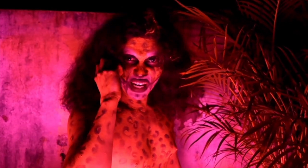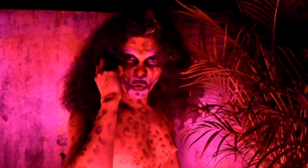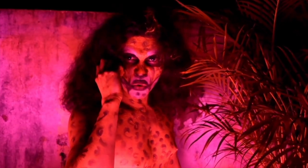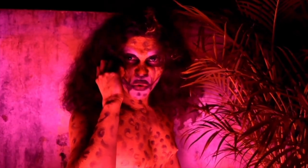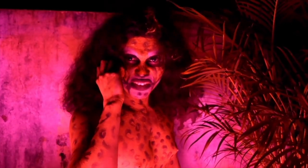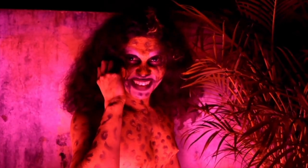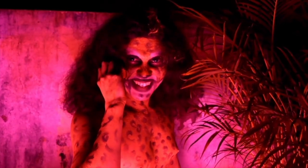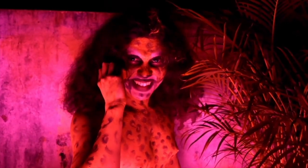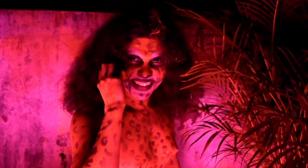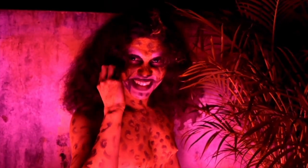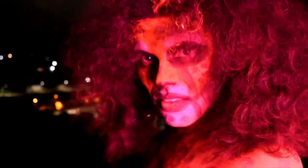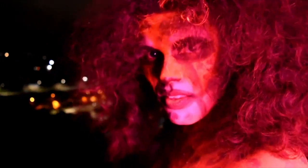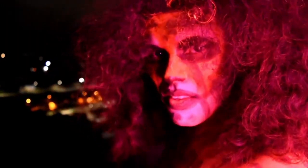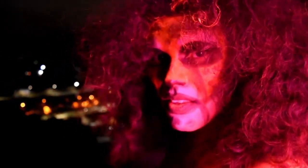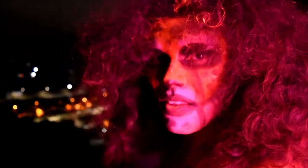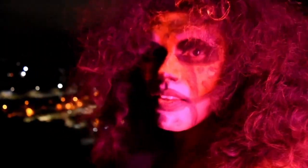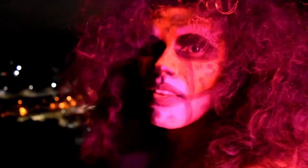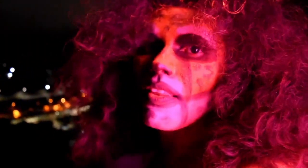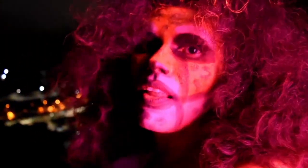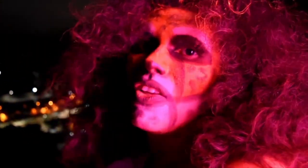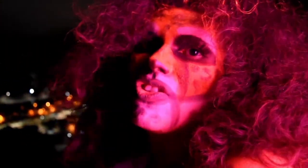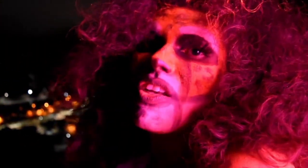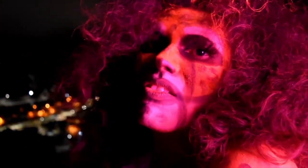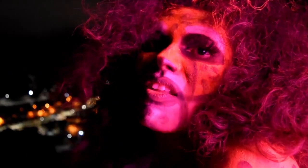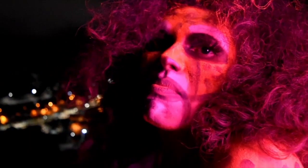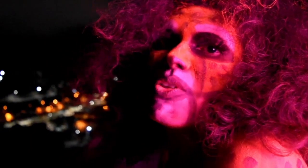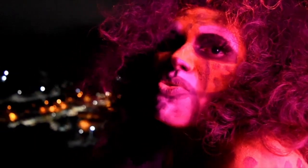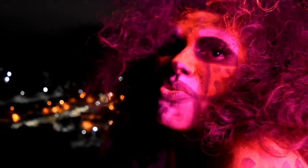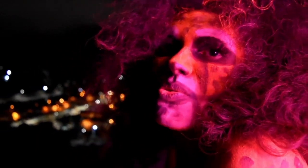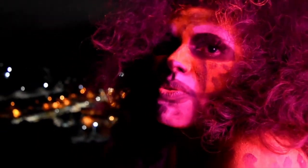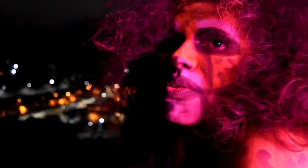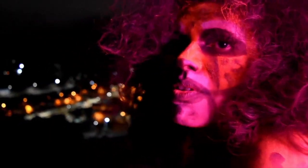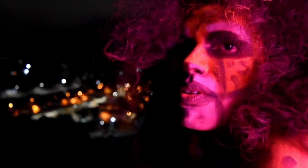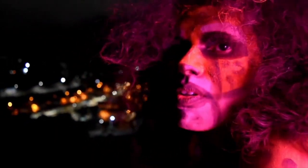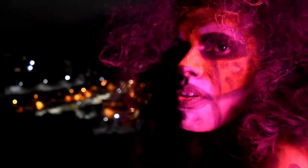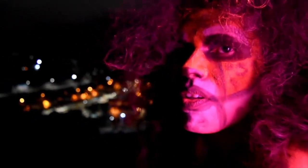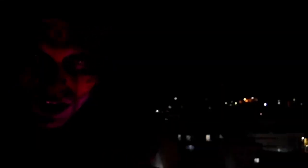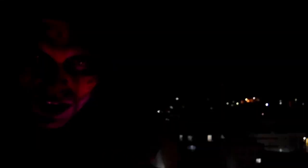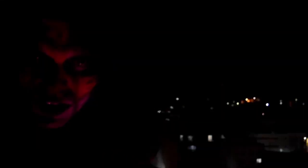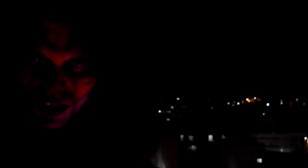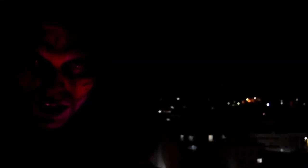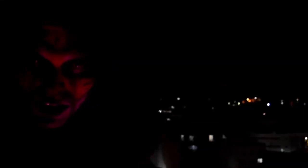Encantaria outra coisa. Nem gente, nem bicho.